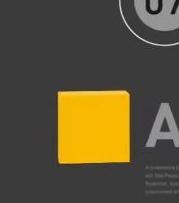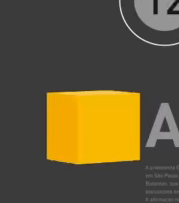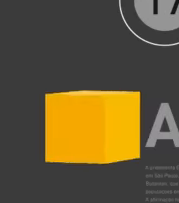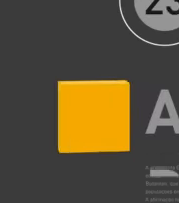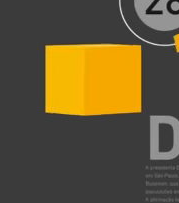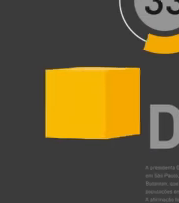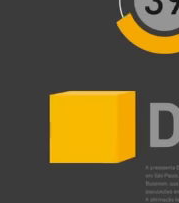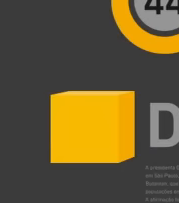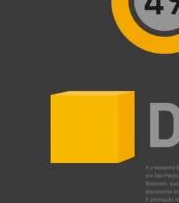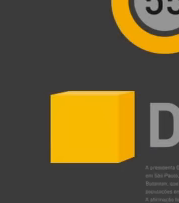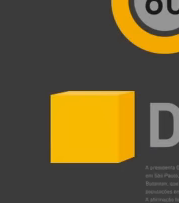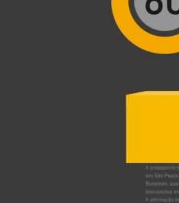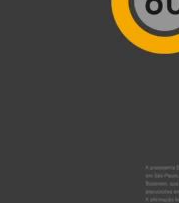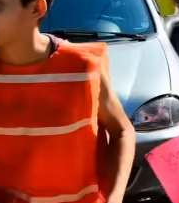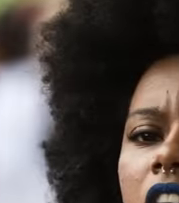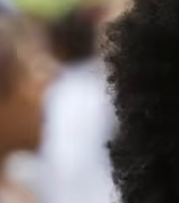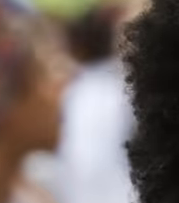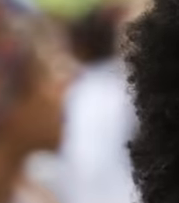parabéns